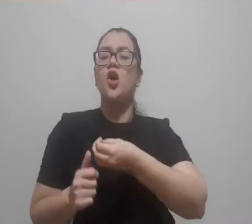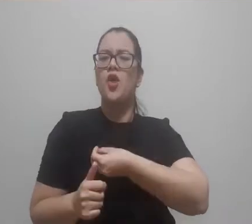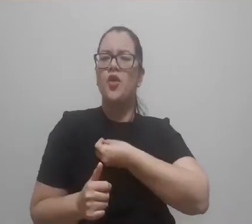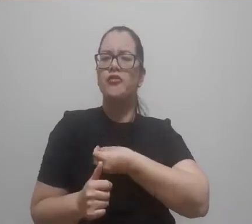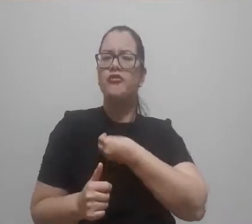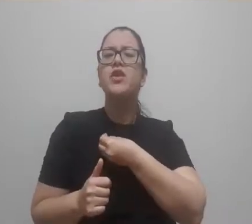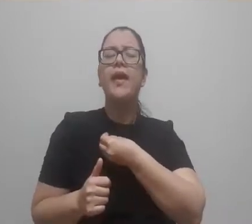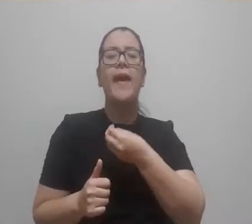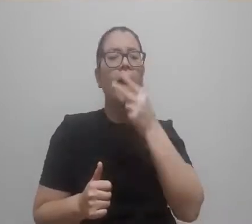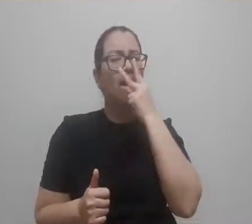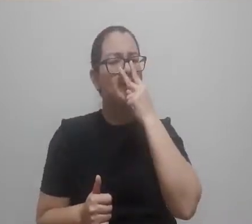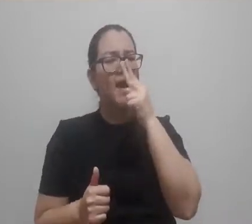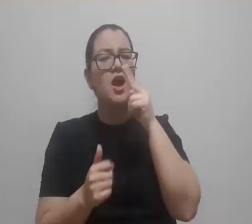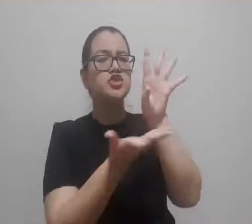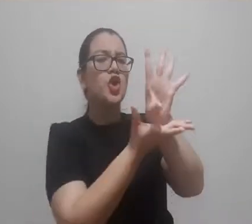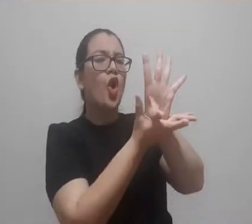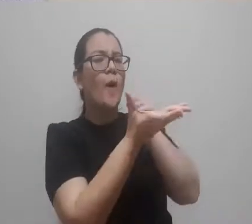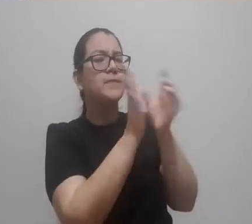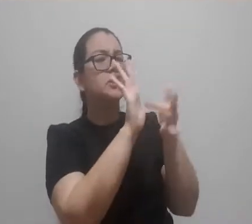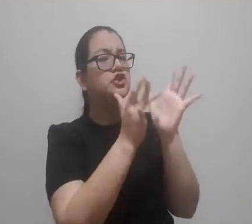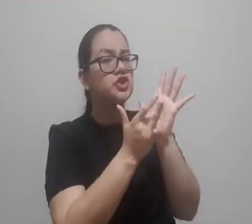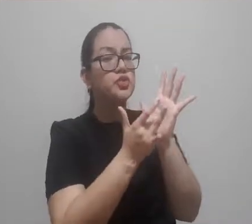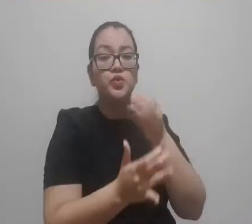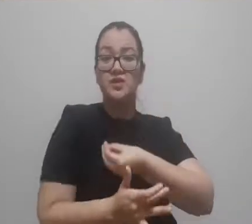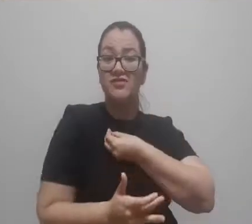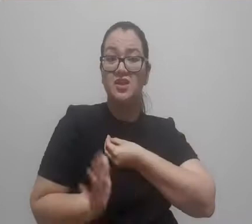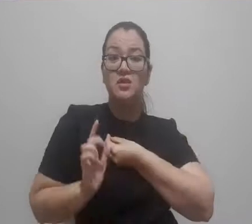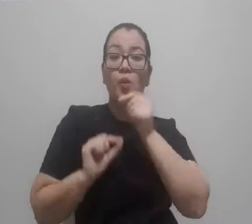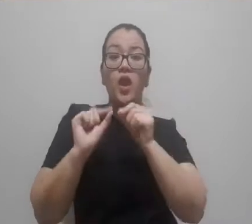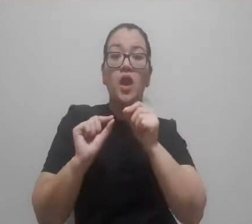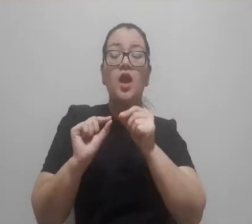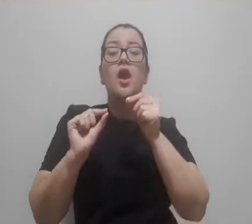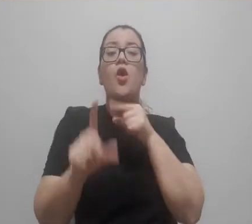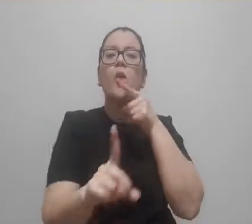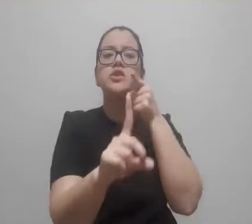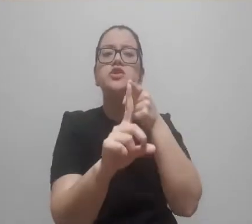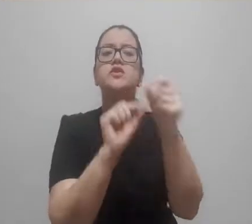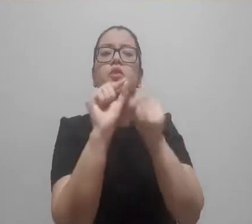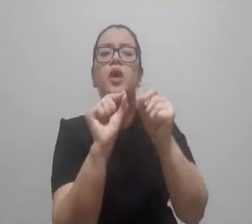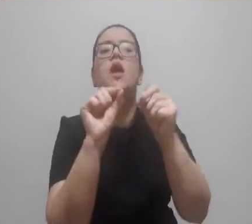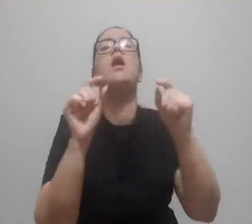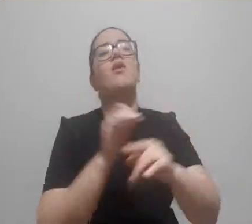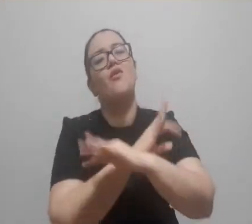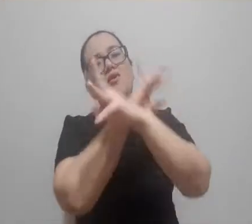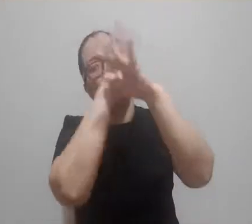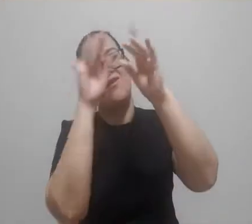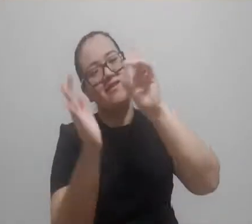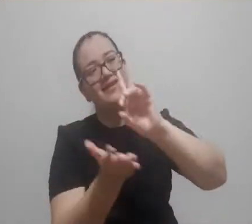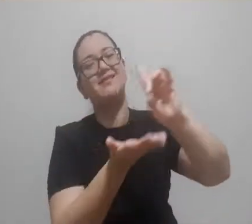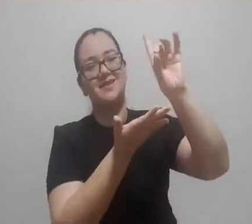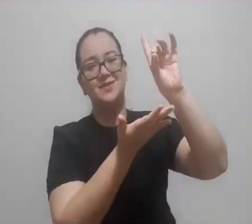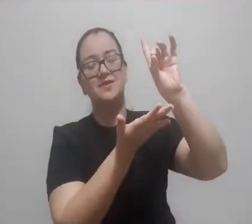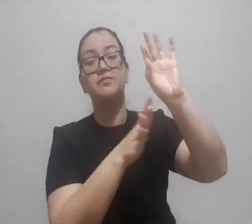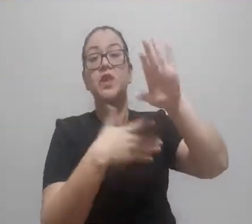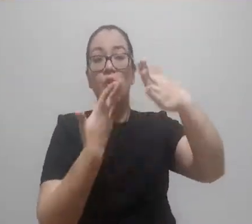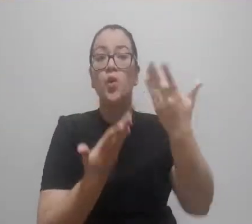assemelha com a do Senhor. Essa vida, ela tem o objetivo de glorificar a Deus. E quando nós fazemos isso,